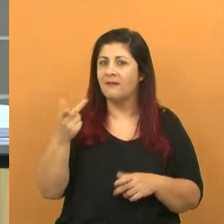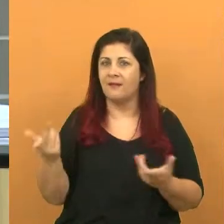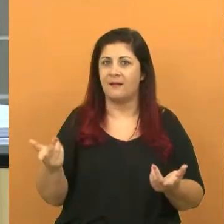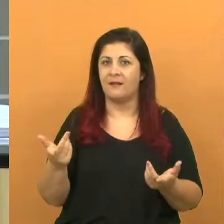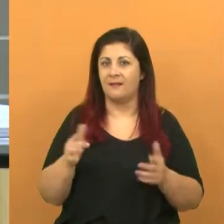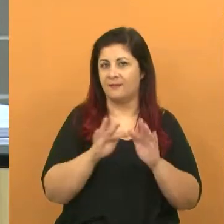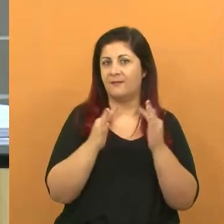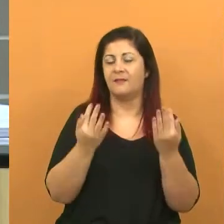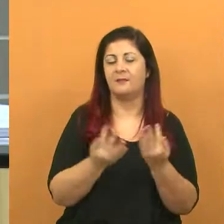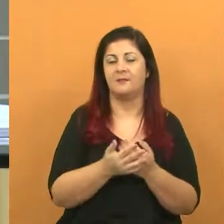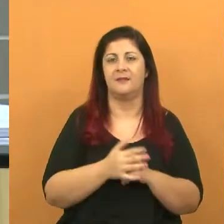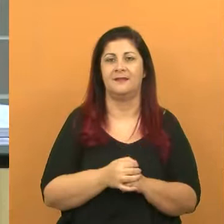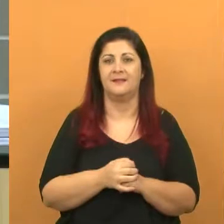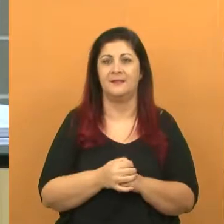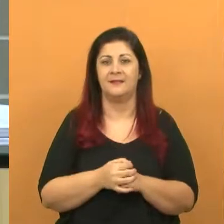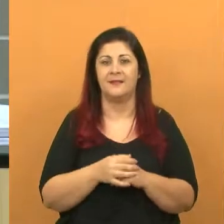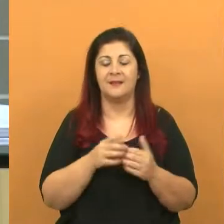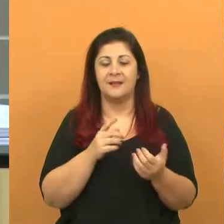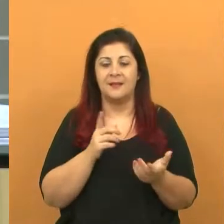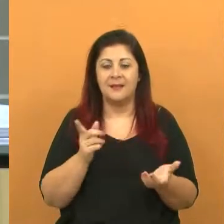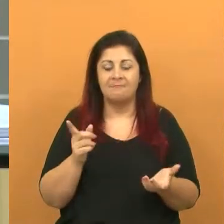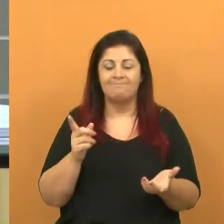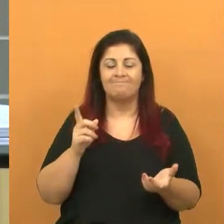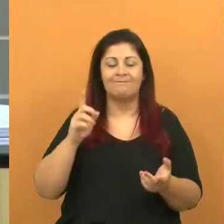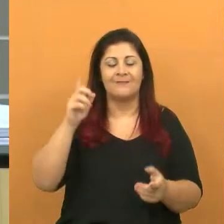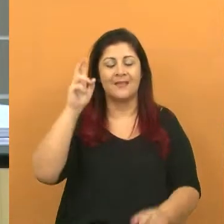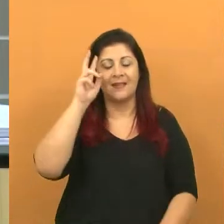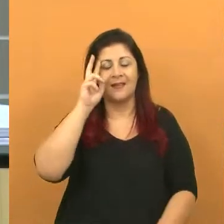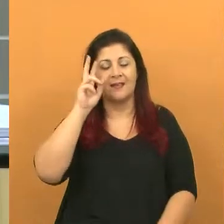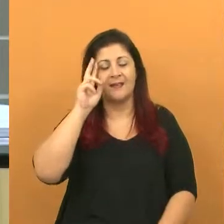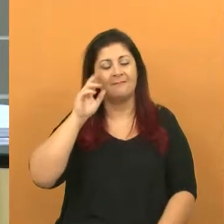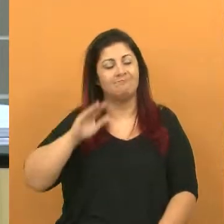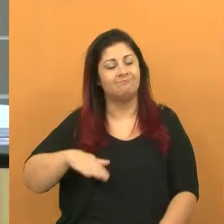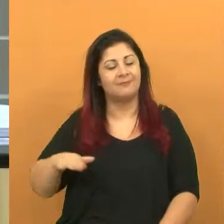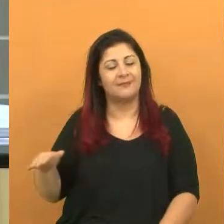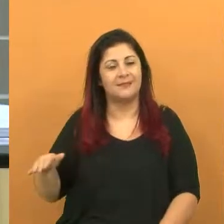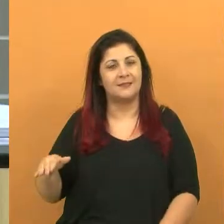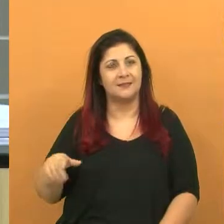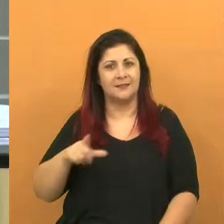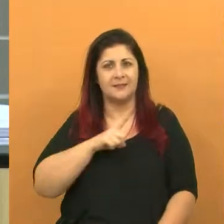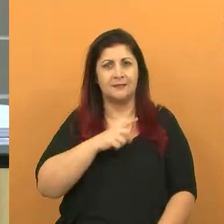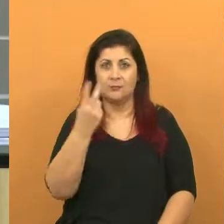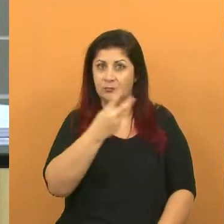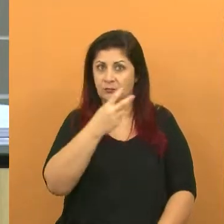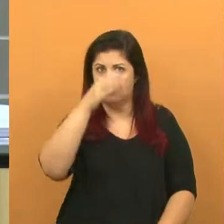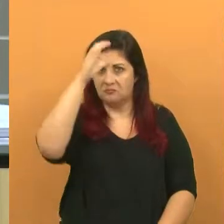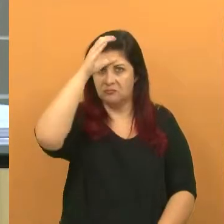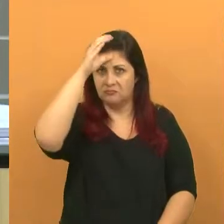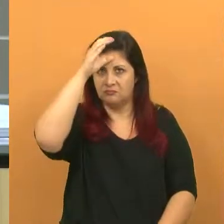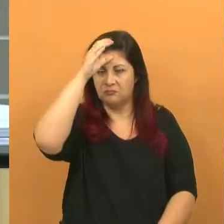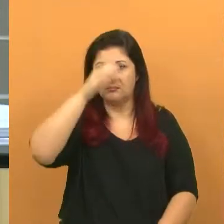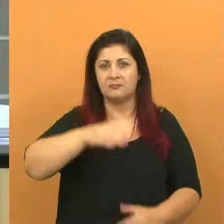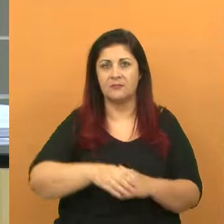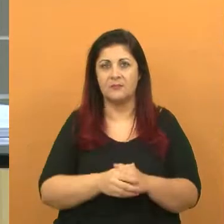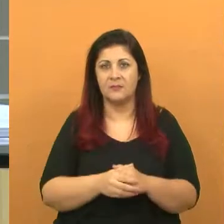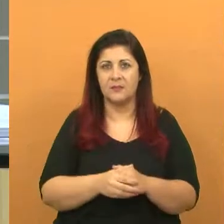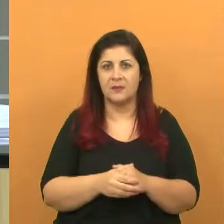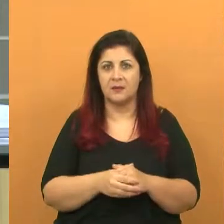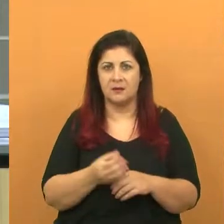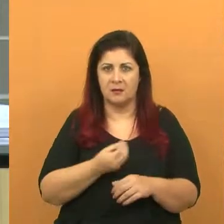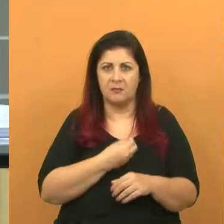né? E esse projeto fez lembrar da nossa infância. Eu tive 2 tios que por um período de tempo